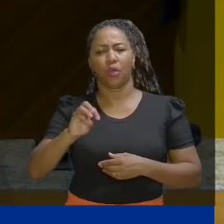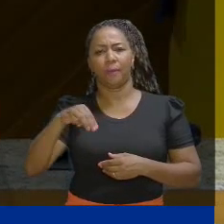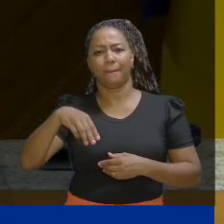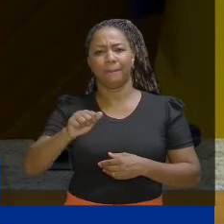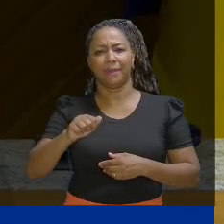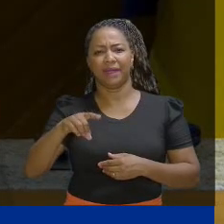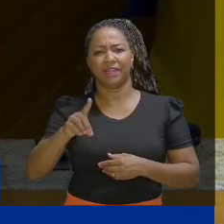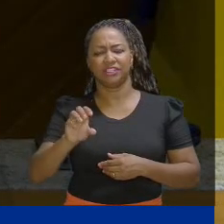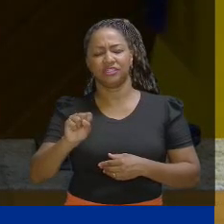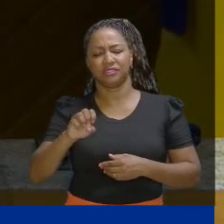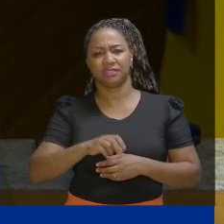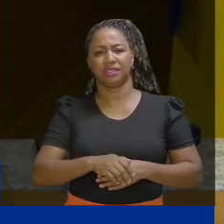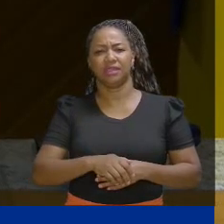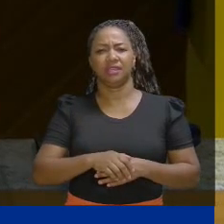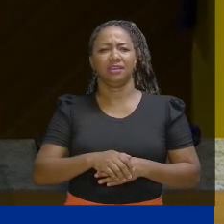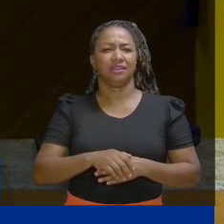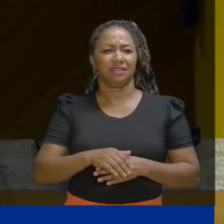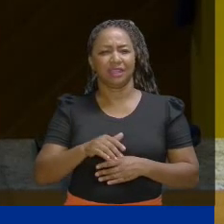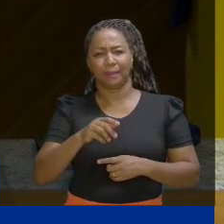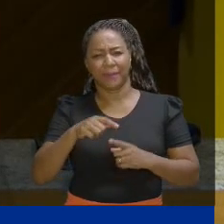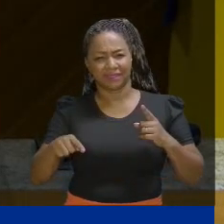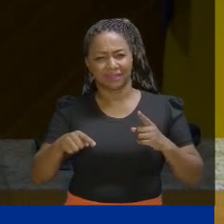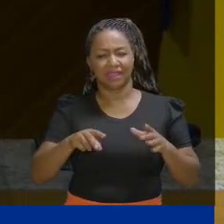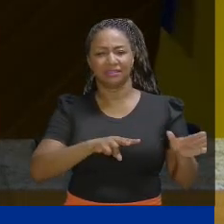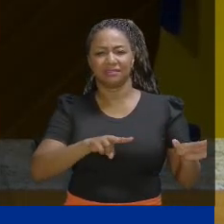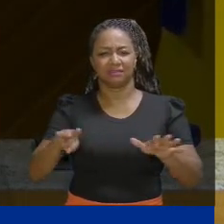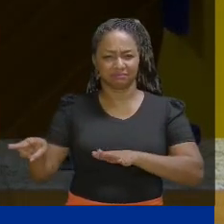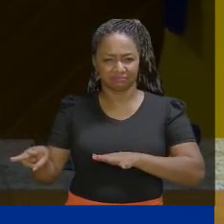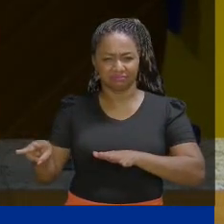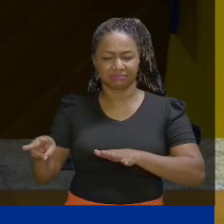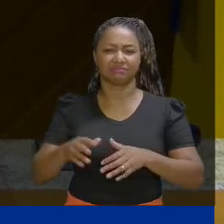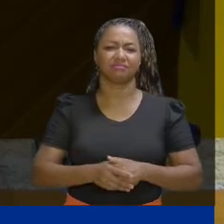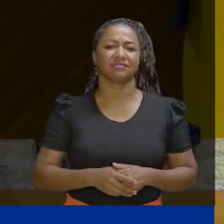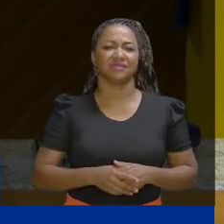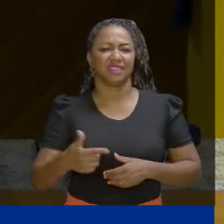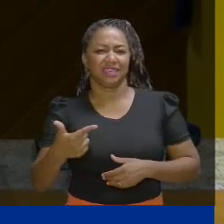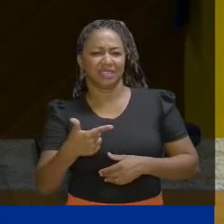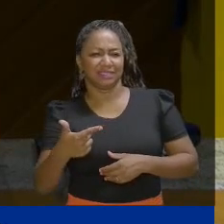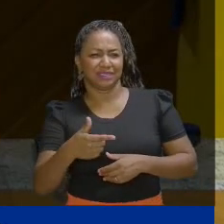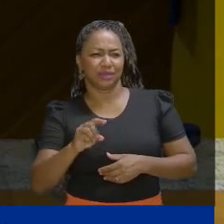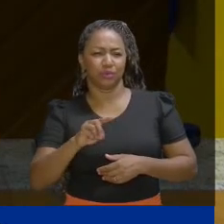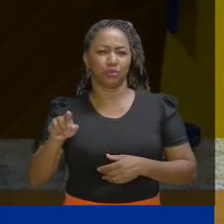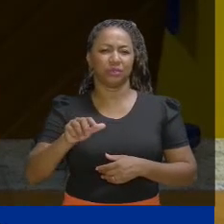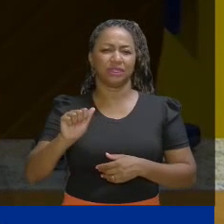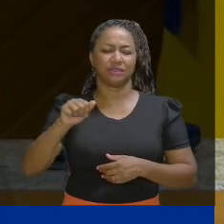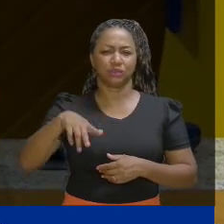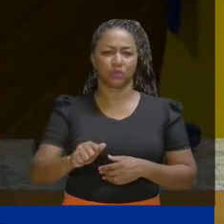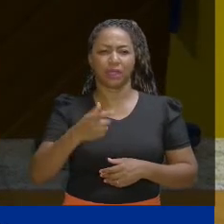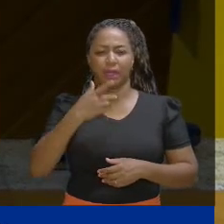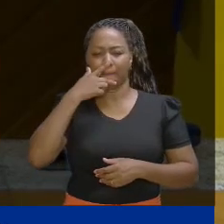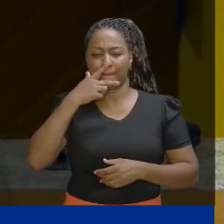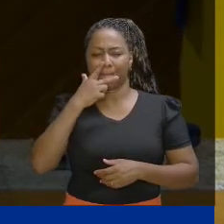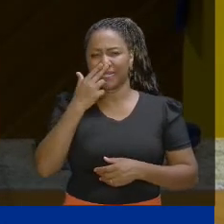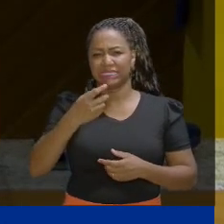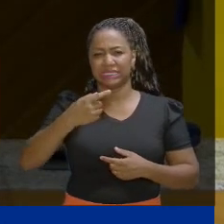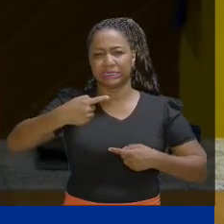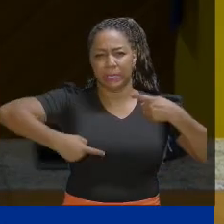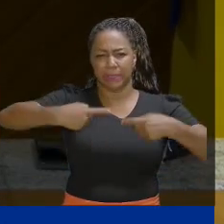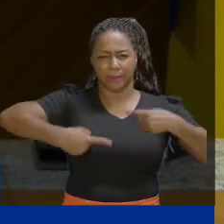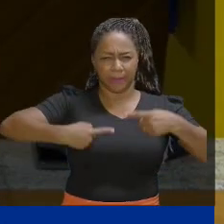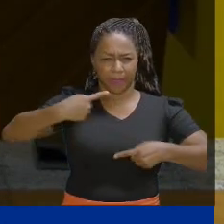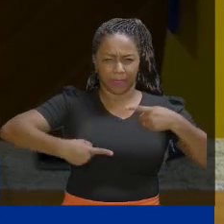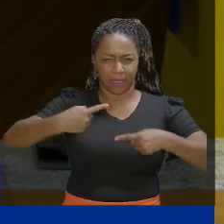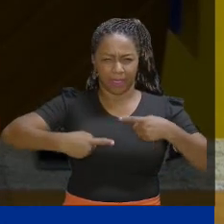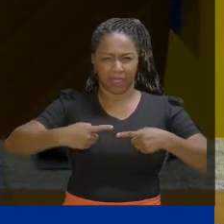assim no desembargador João da Lage. semana, né? A 2ª zona chegava aqui, parecia que estava vindo da guerra, todo mundo suado, todo mundo na